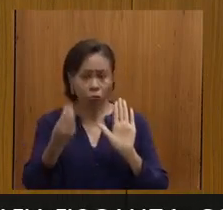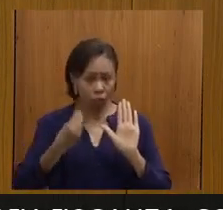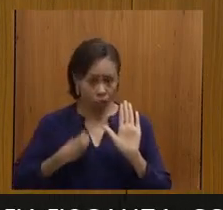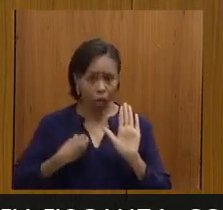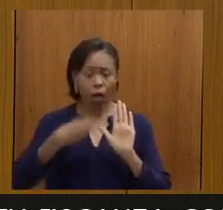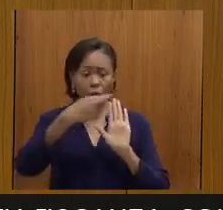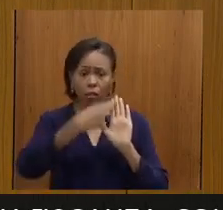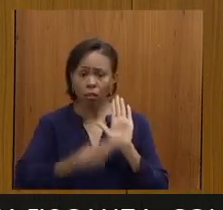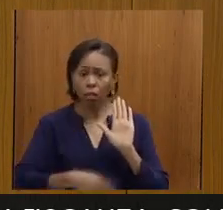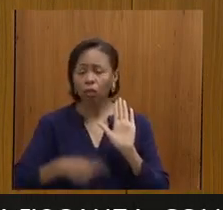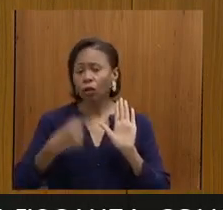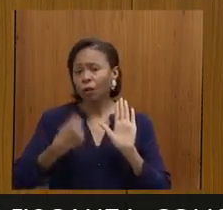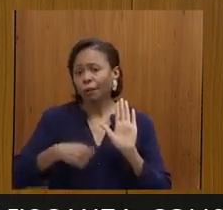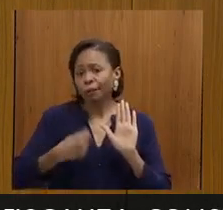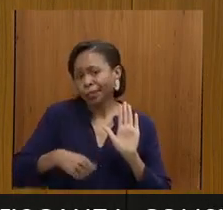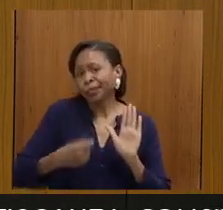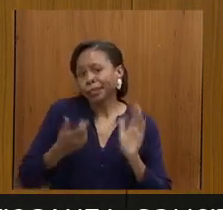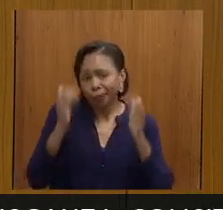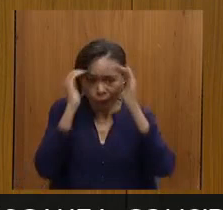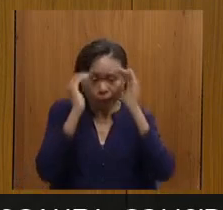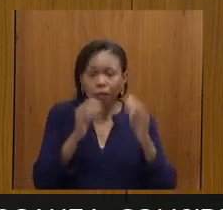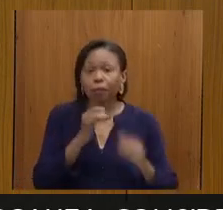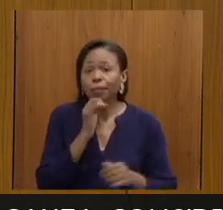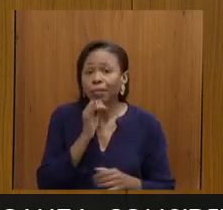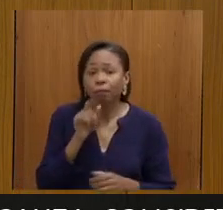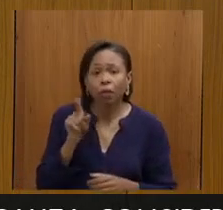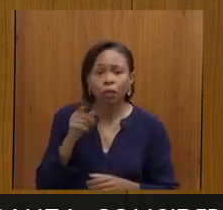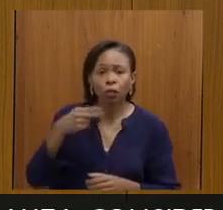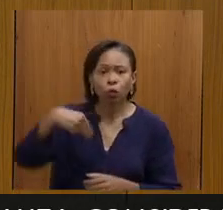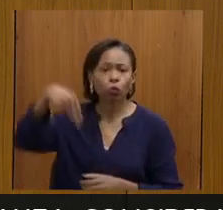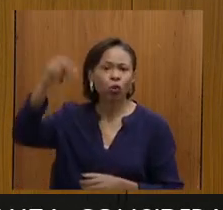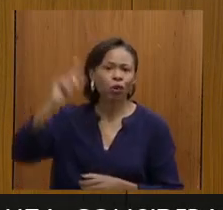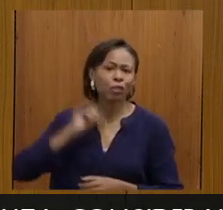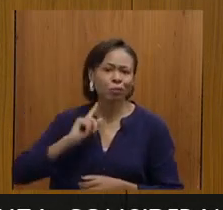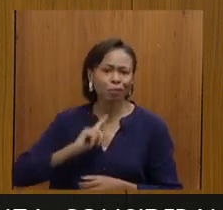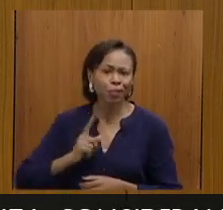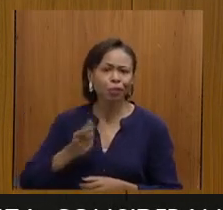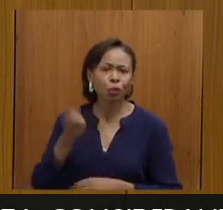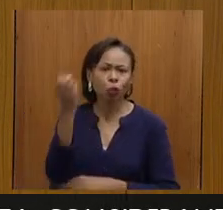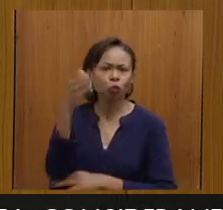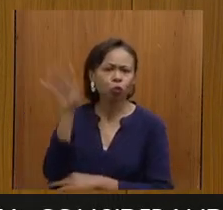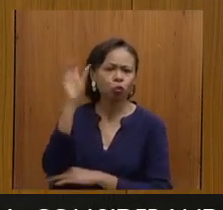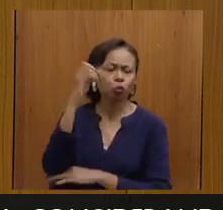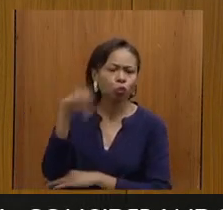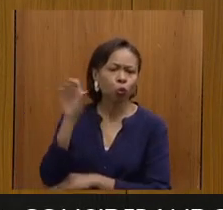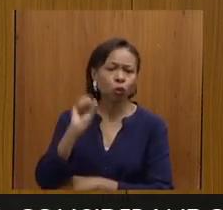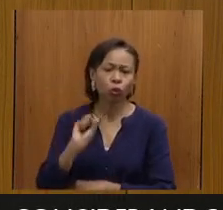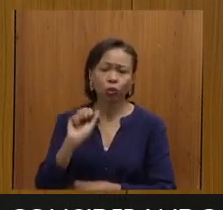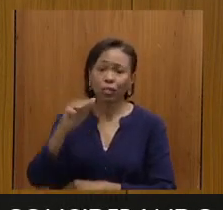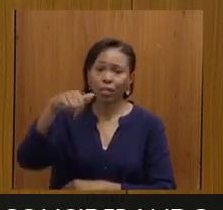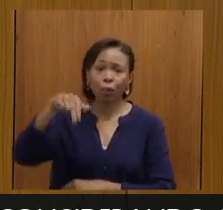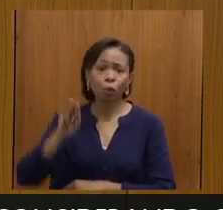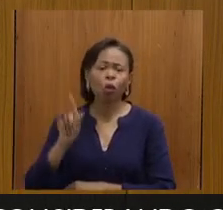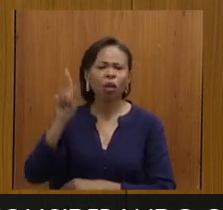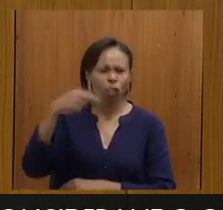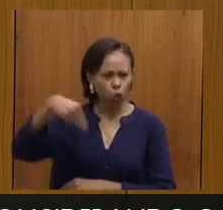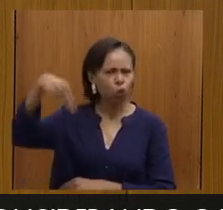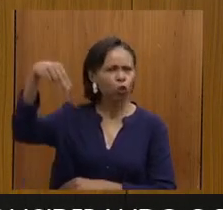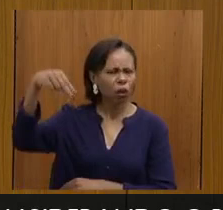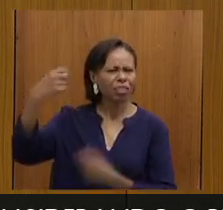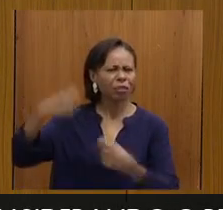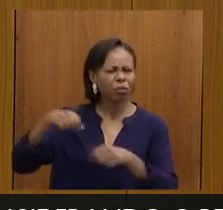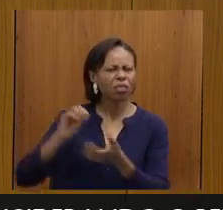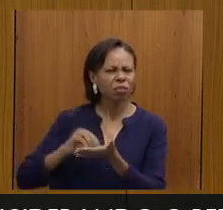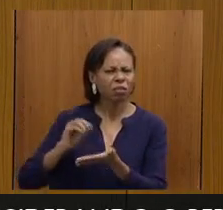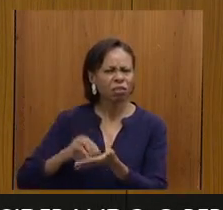temos que cumprir, inclusive, tendo para norte de Minas, para a região, no SAMU, norte, já me disseram que lá tem uma pendência de seis,